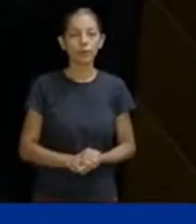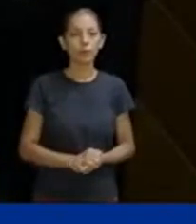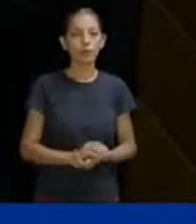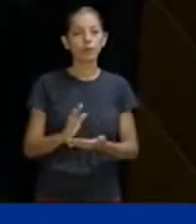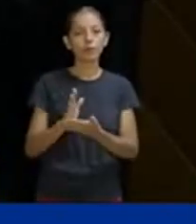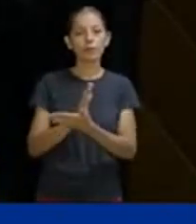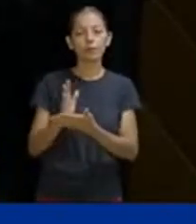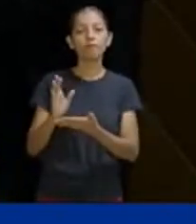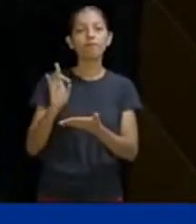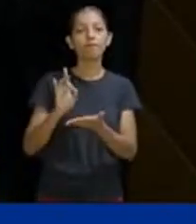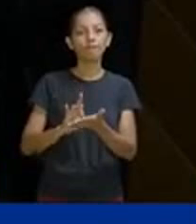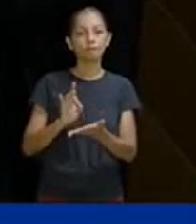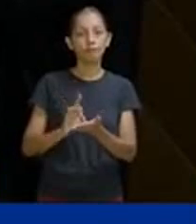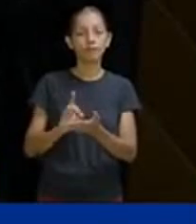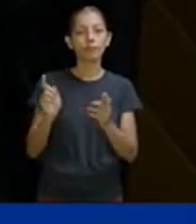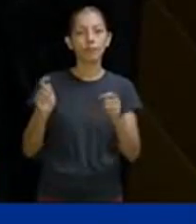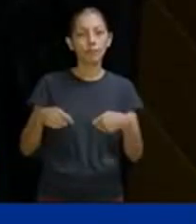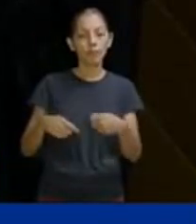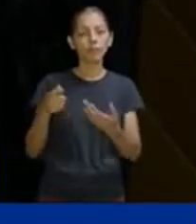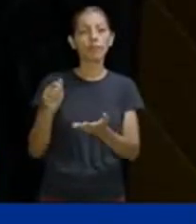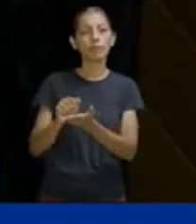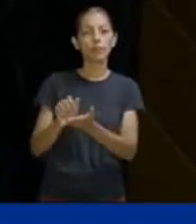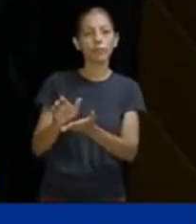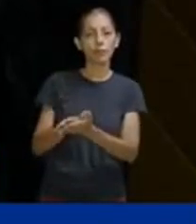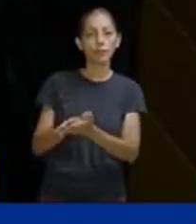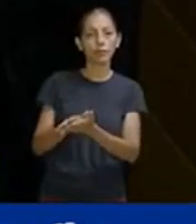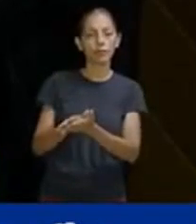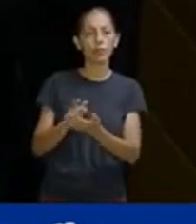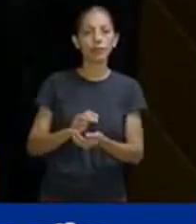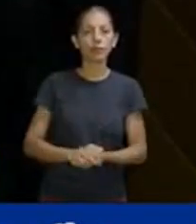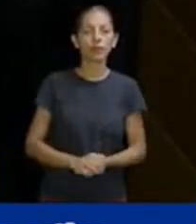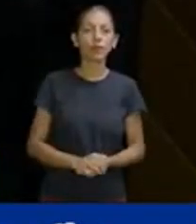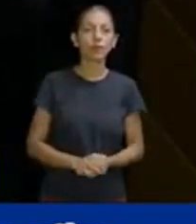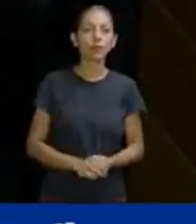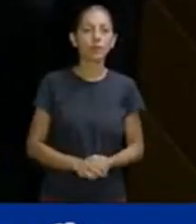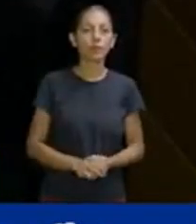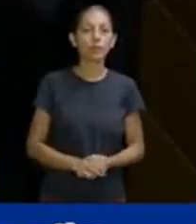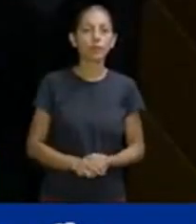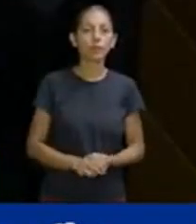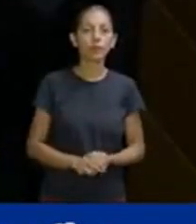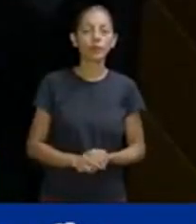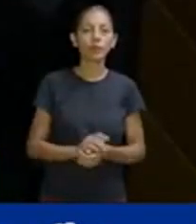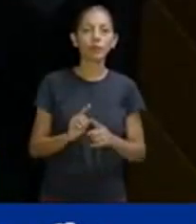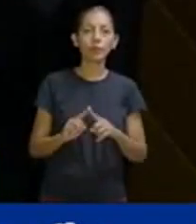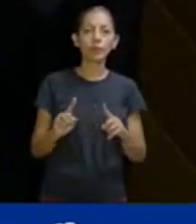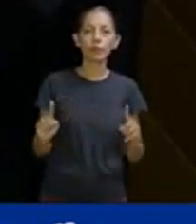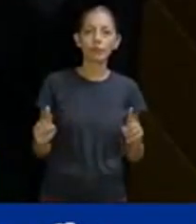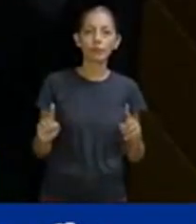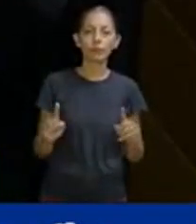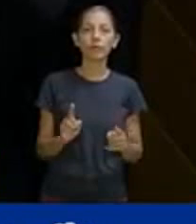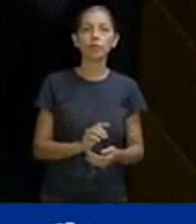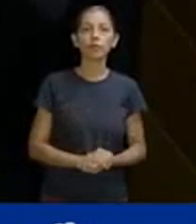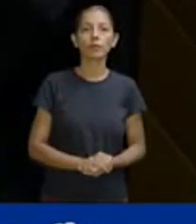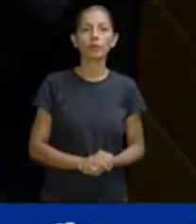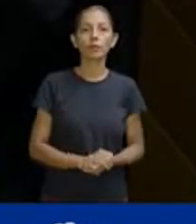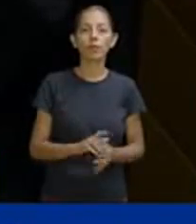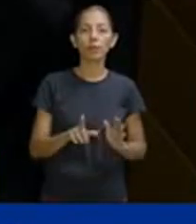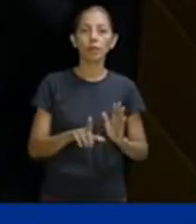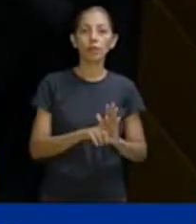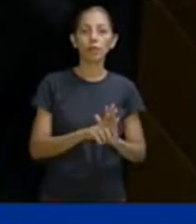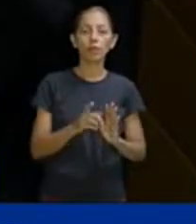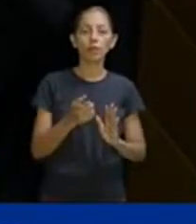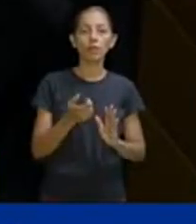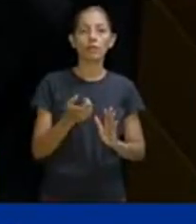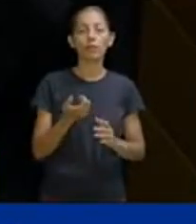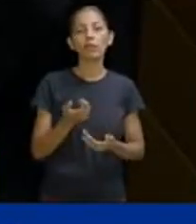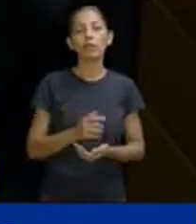caso de publicidade com efeito visual de outdoor. Contudo, a norma é complementada pelo que consta no artigo 20, que